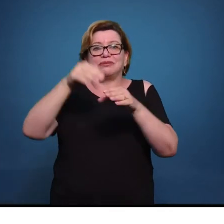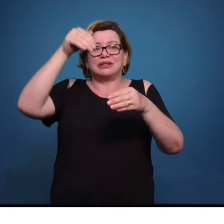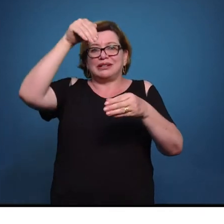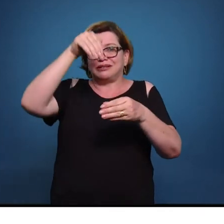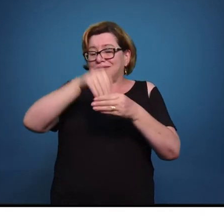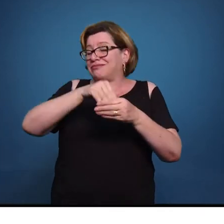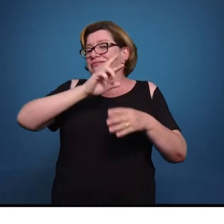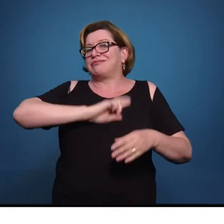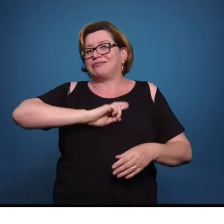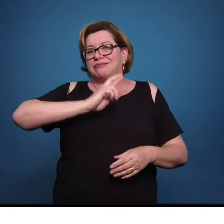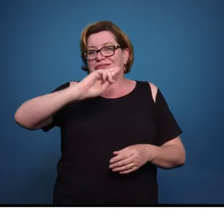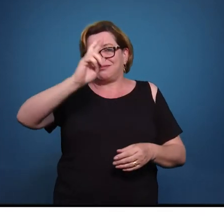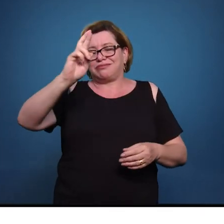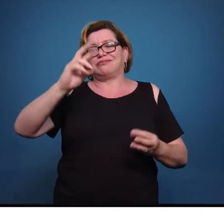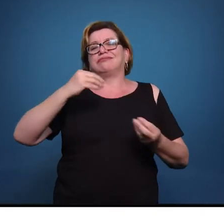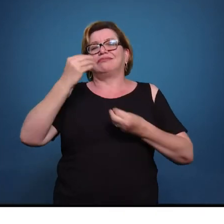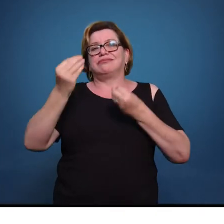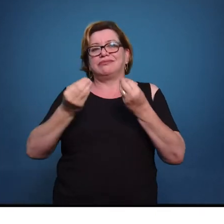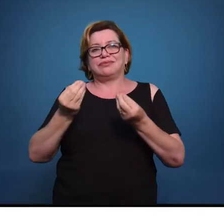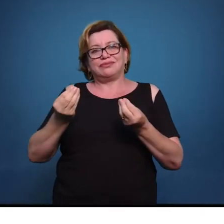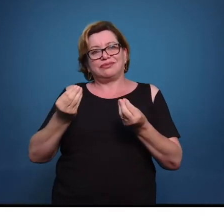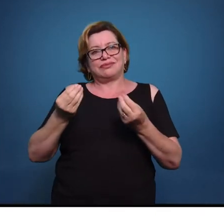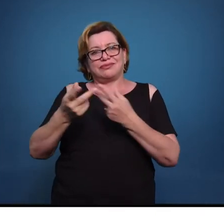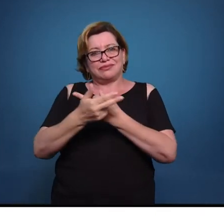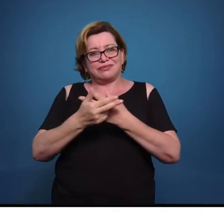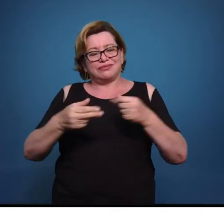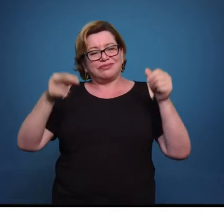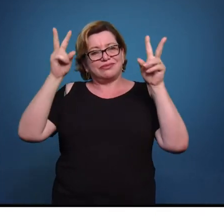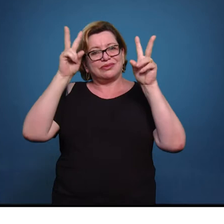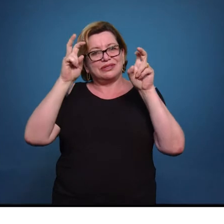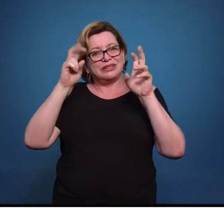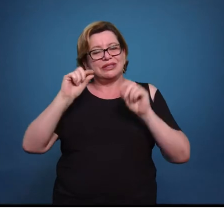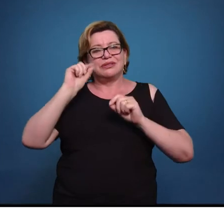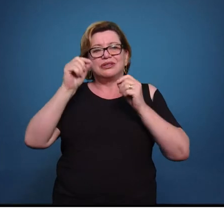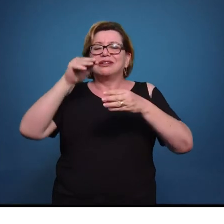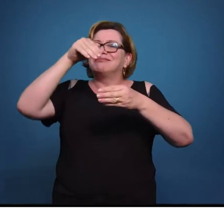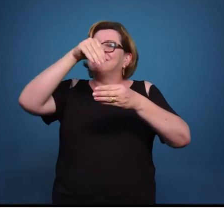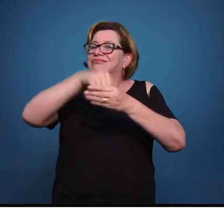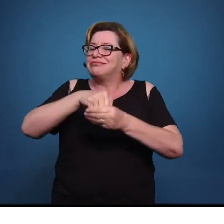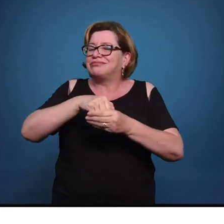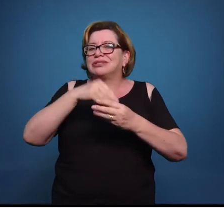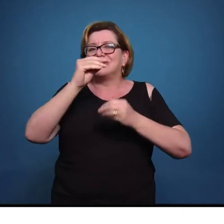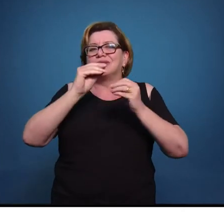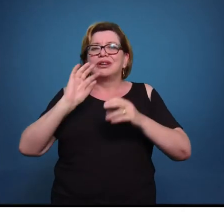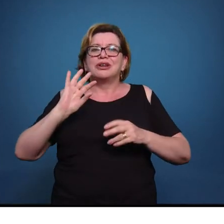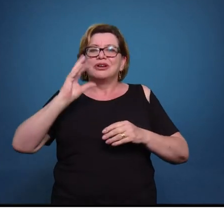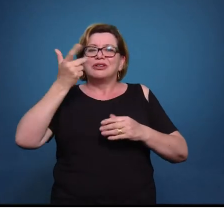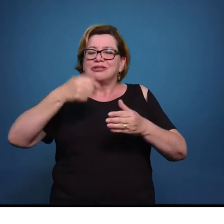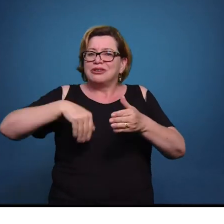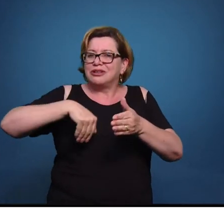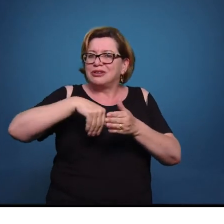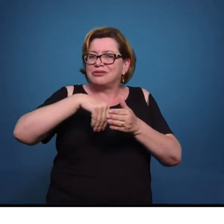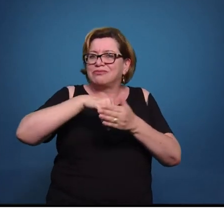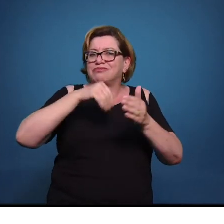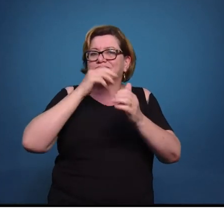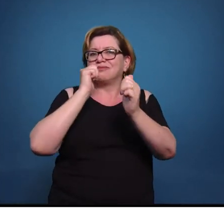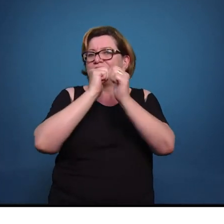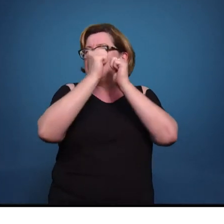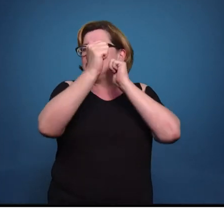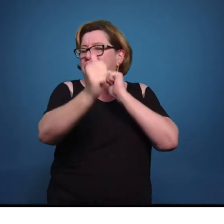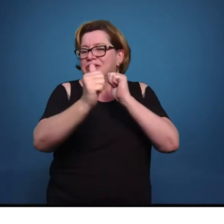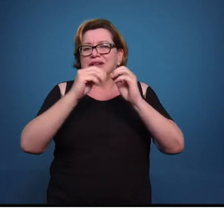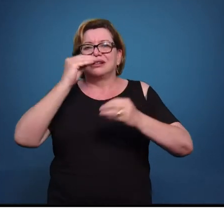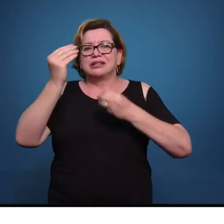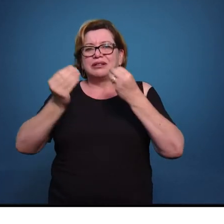de repercussão internacional também, e assim por diante. Fenômenos eleitorais, acontecimentos esportivos de grande impacto que causam uma